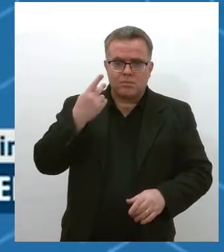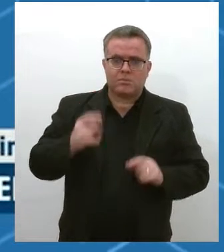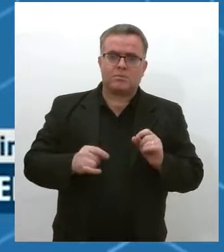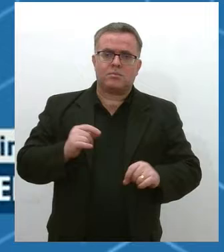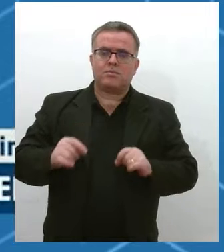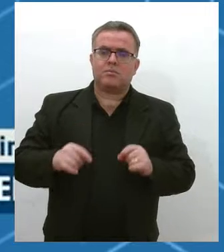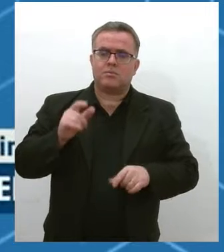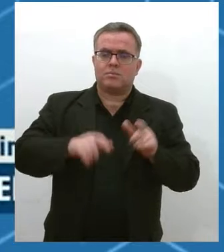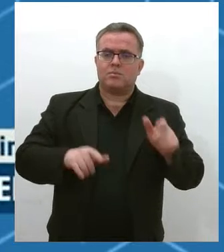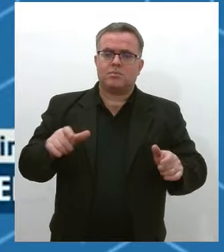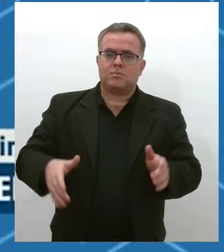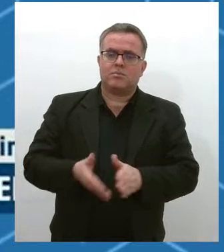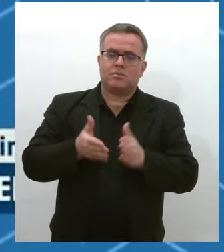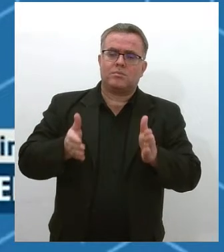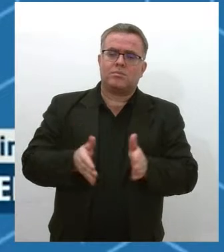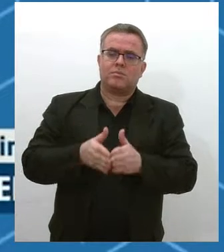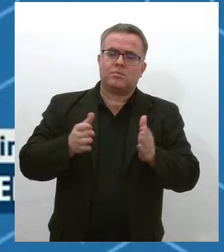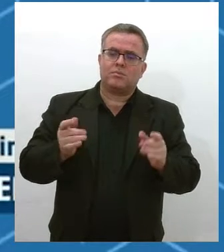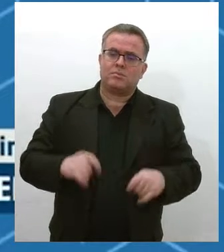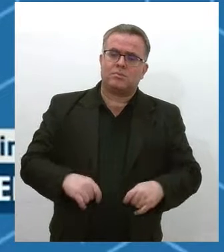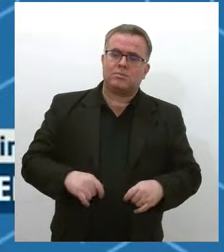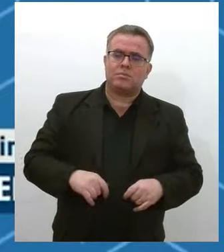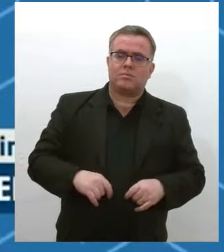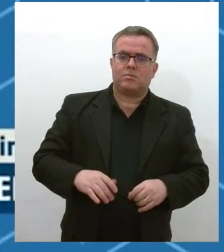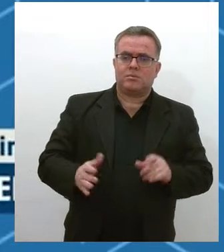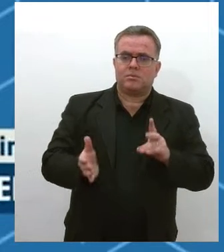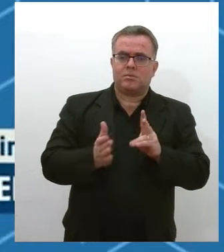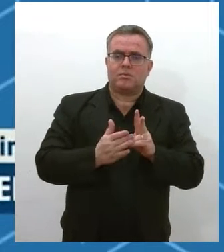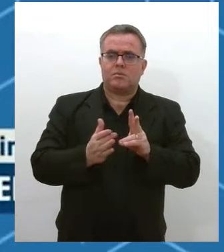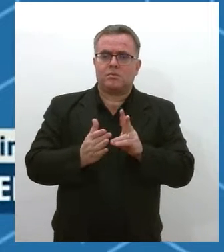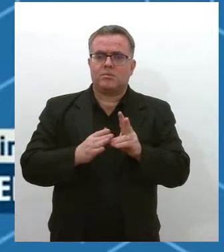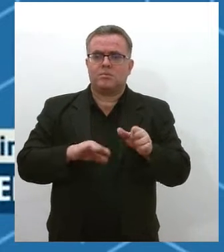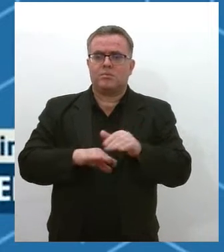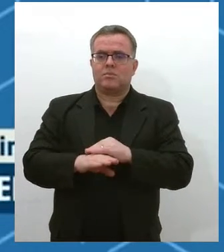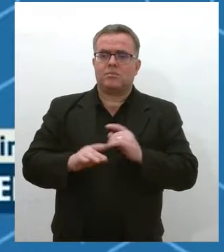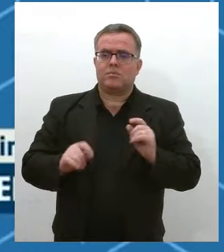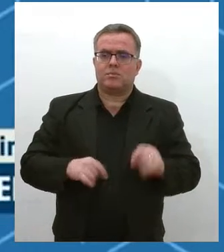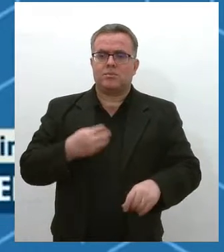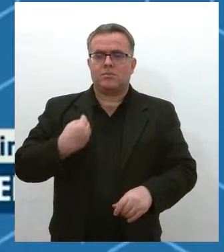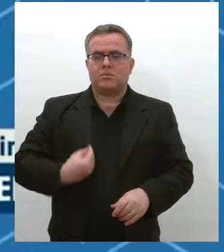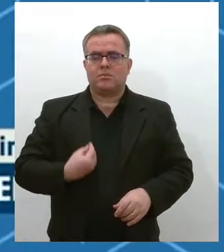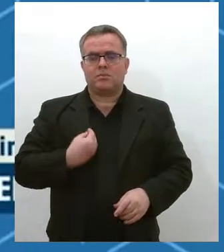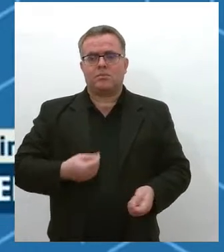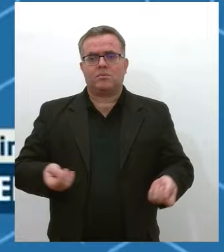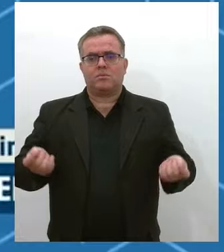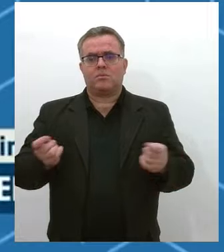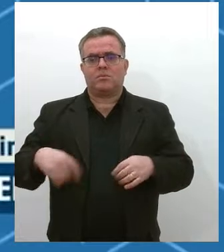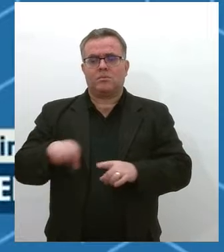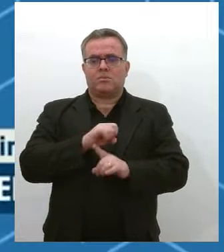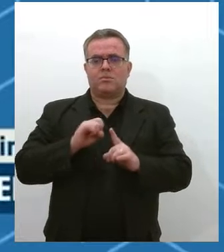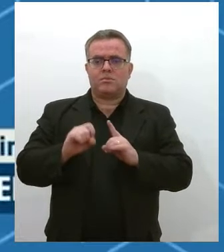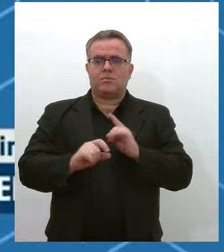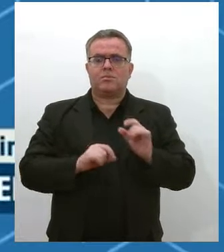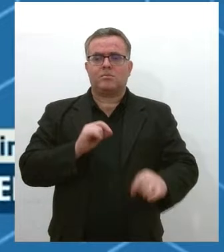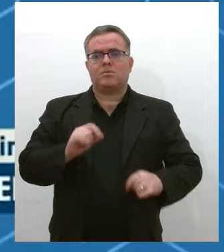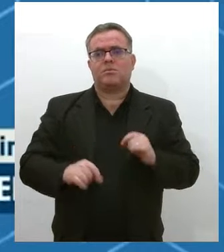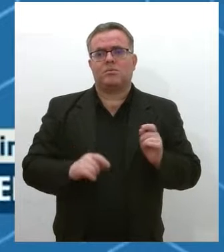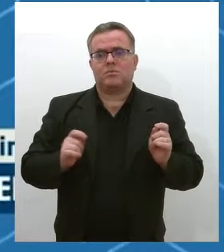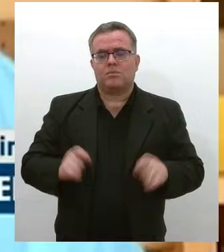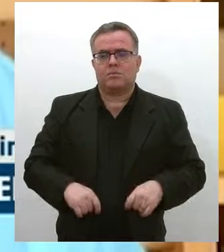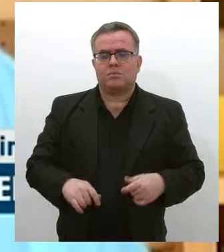pobre, de índios e descendentes de africanos, que vivia em uma sociedade hierárquica, escravista